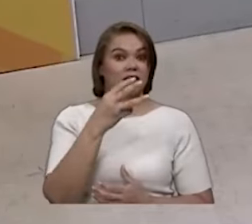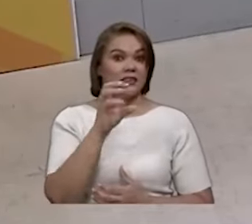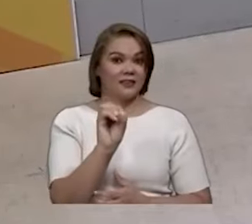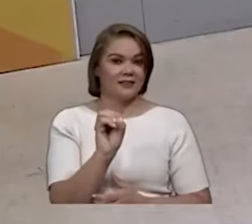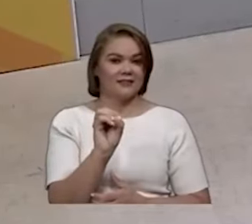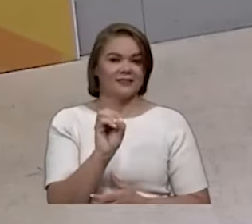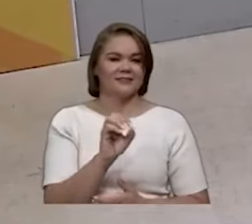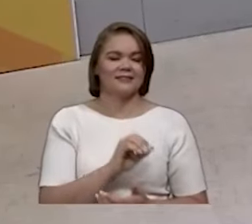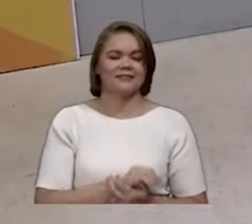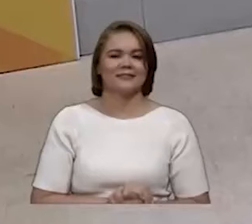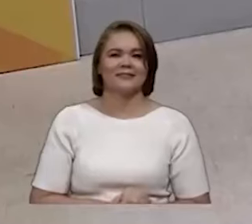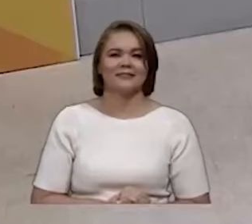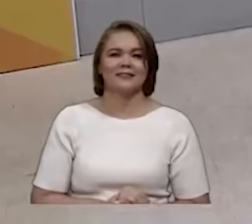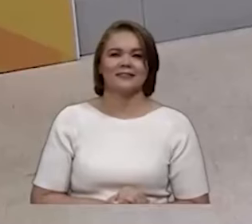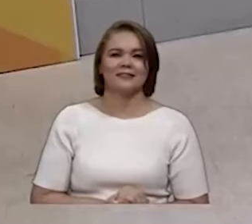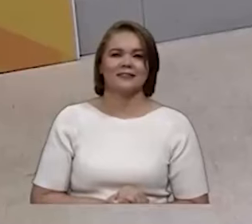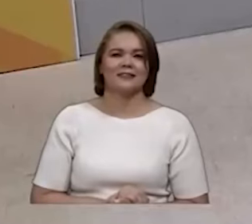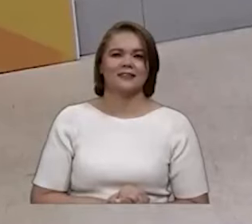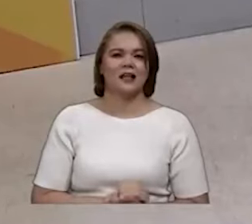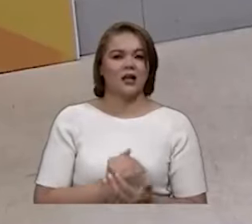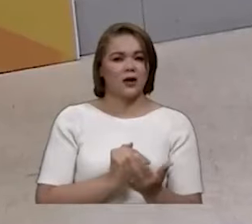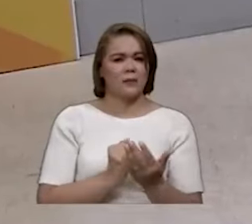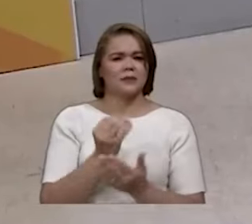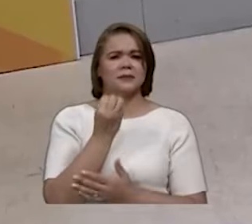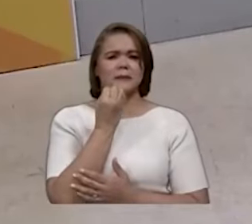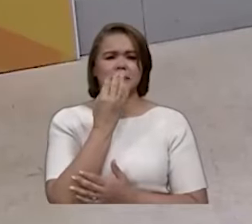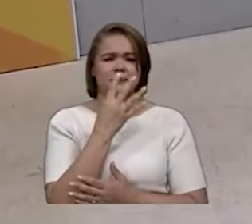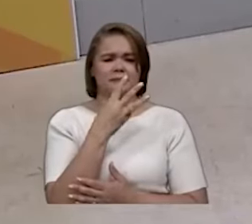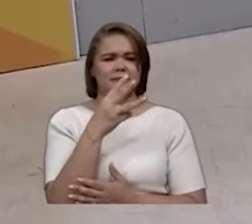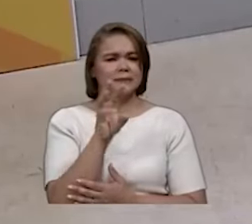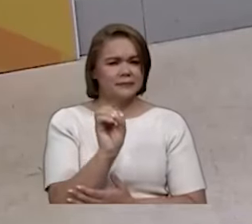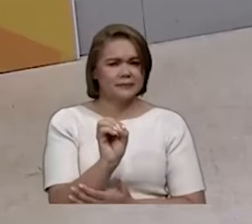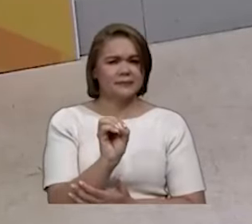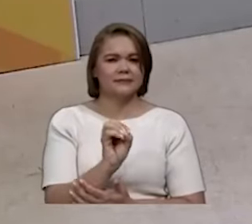30! 30 começa muito bem com 30.